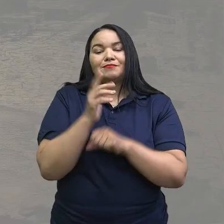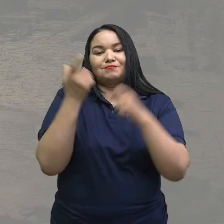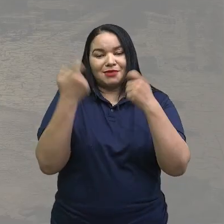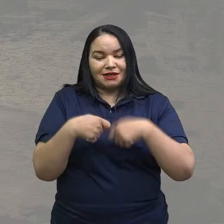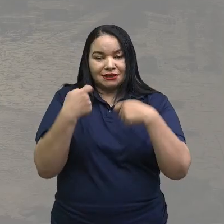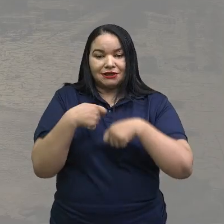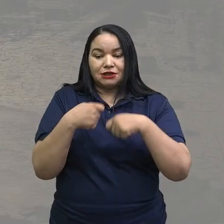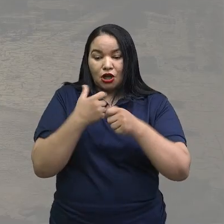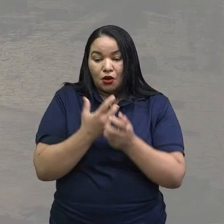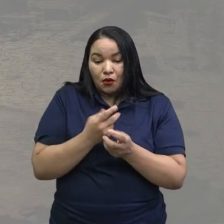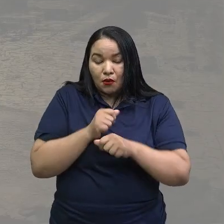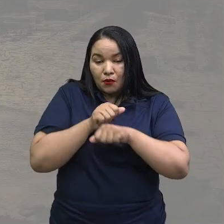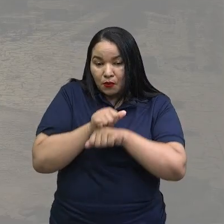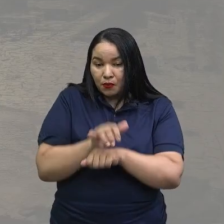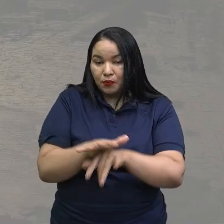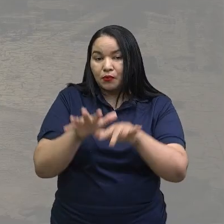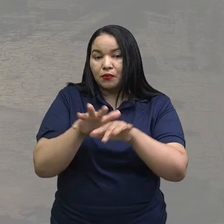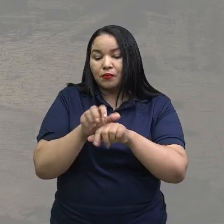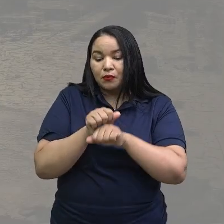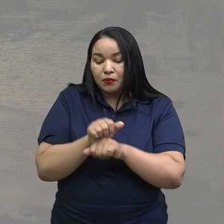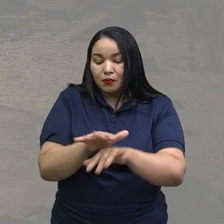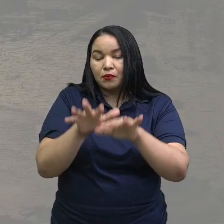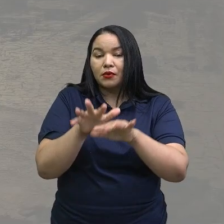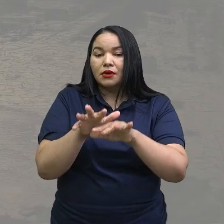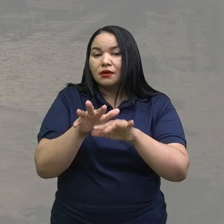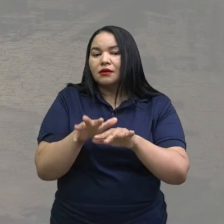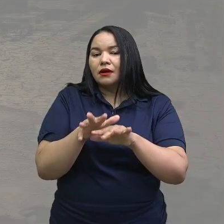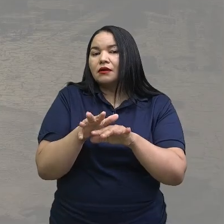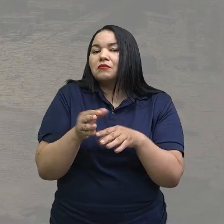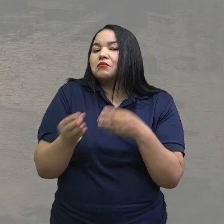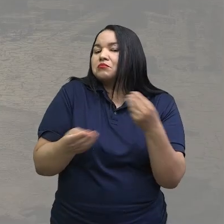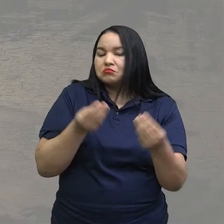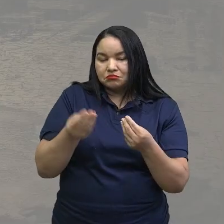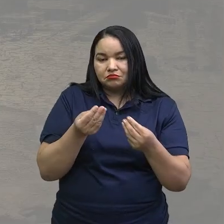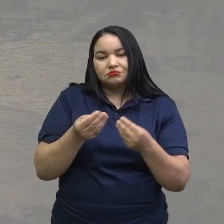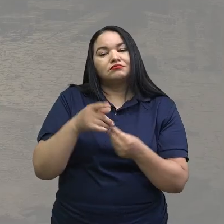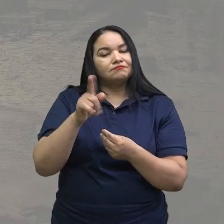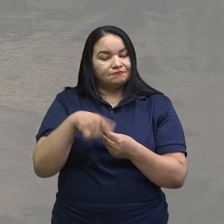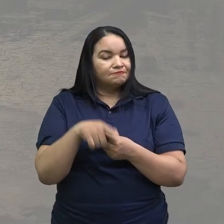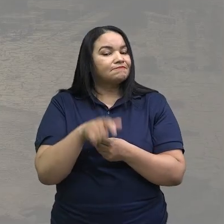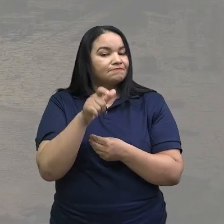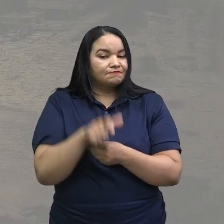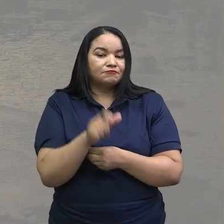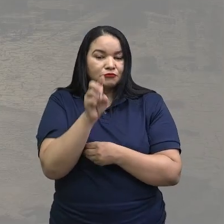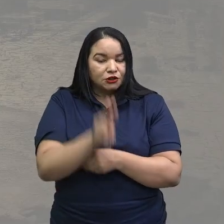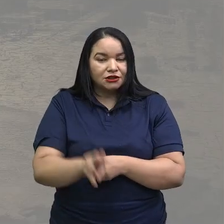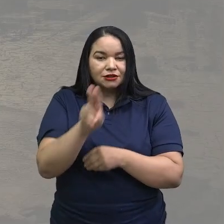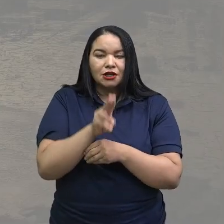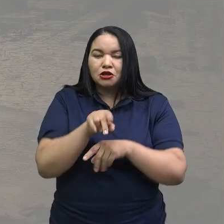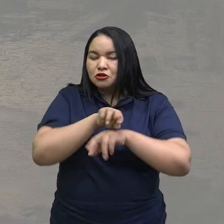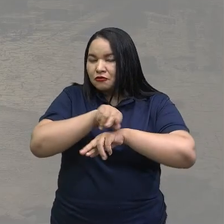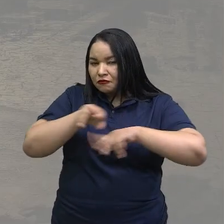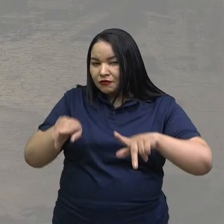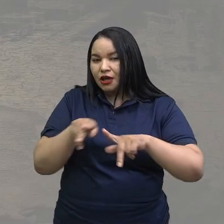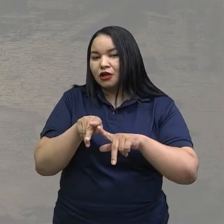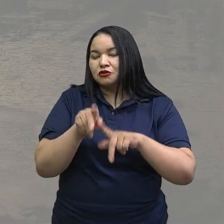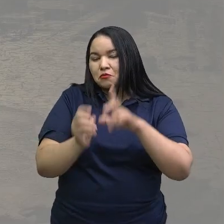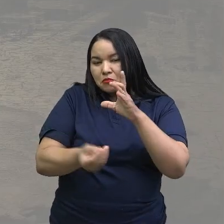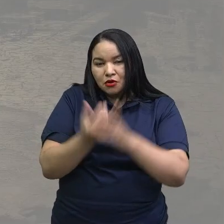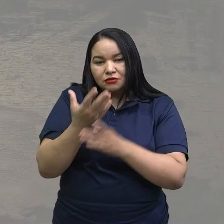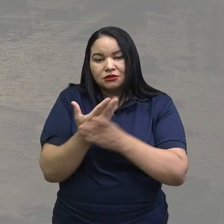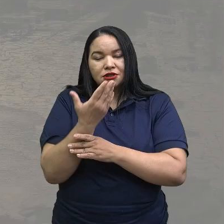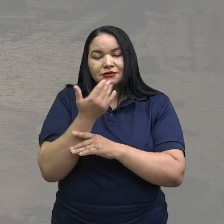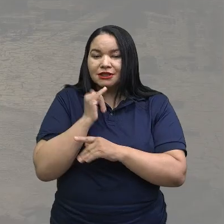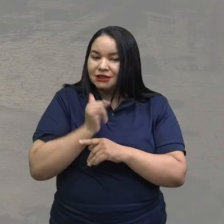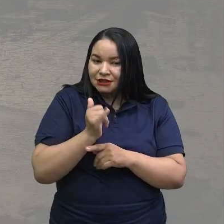é liberada, tá? E é essa energia que, no caso, o homem pode utilizar de várias maneiras, né? Produzindo a